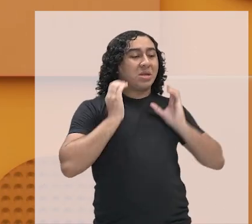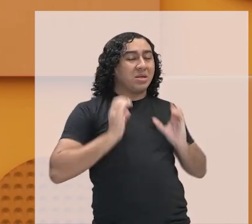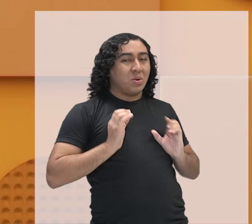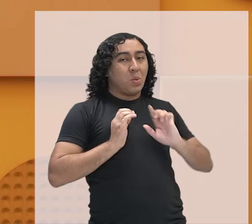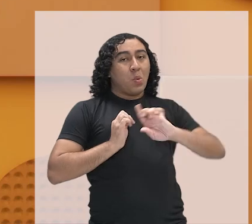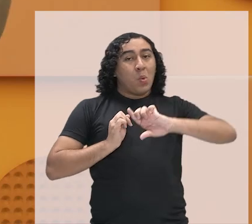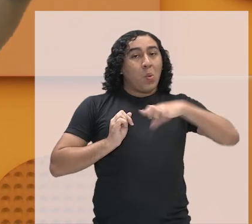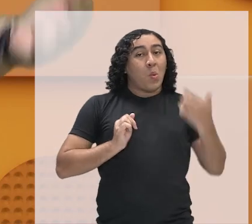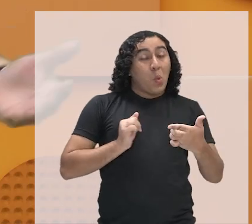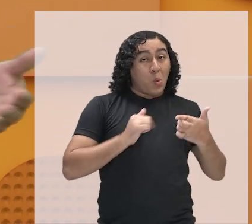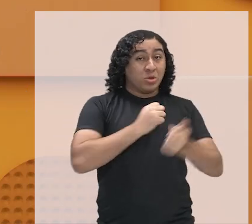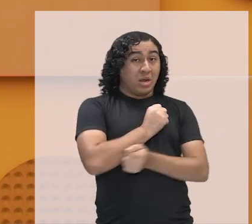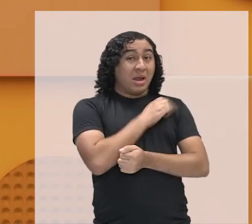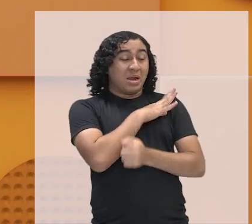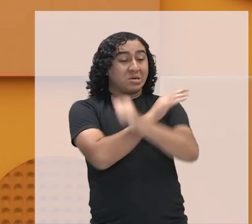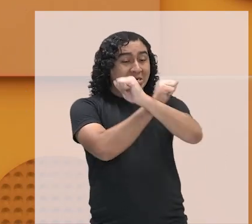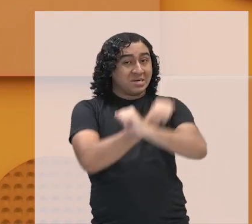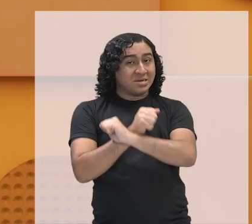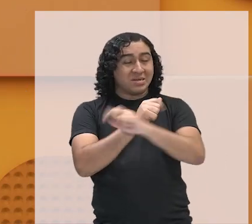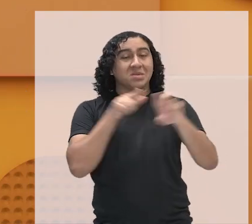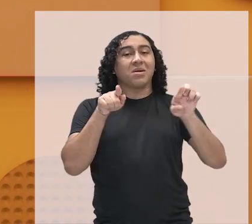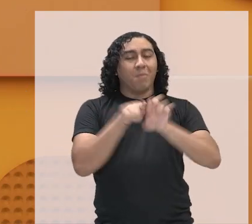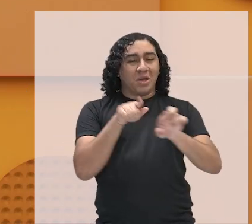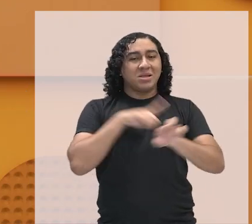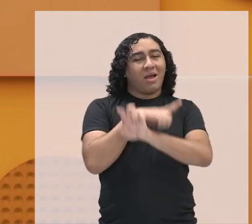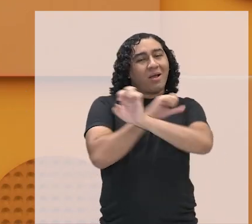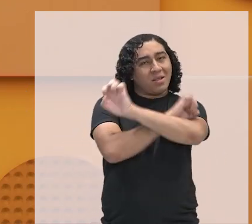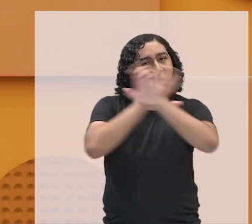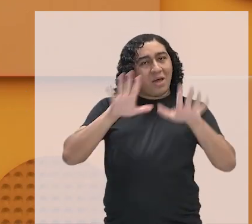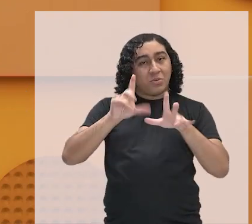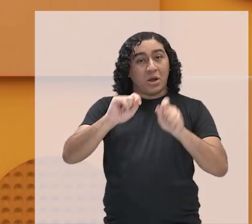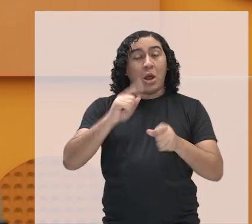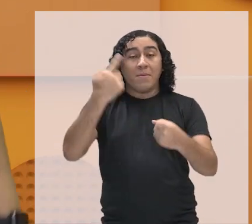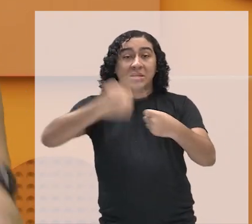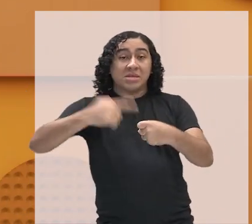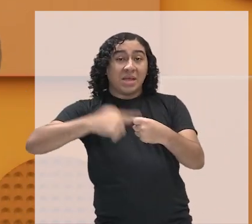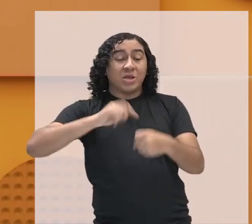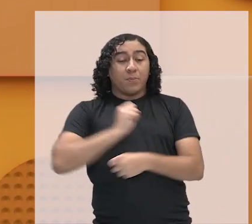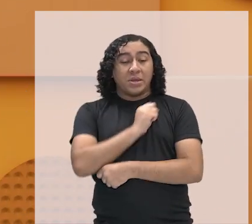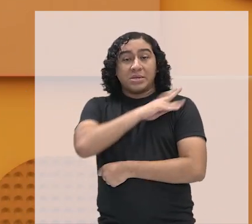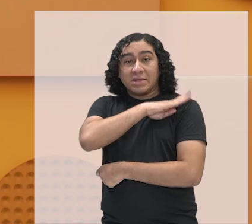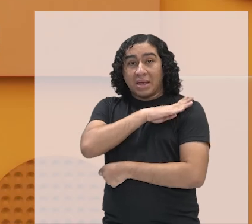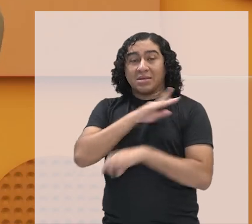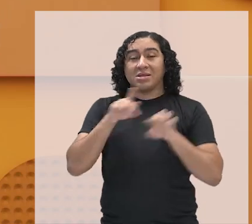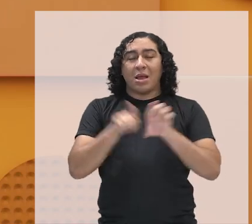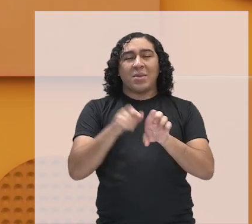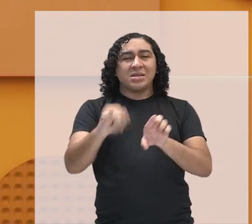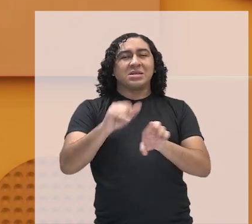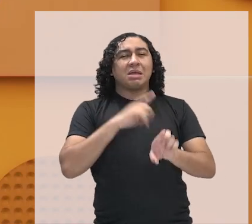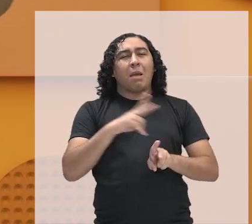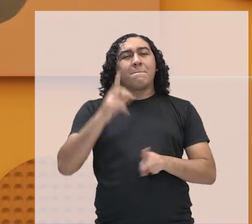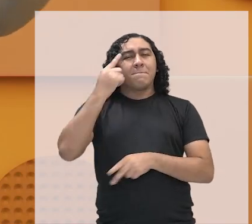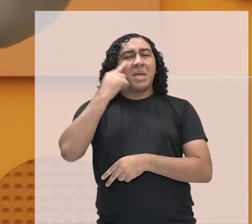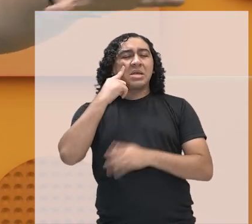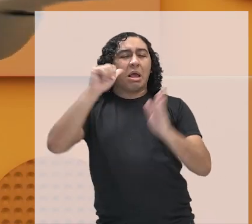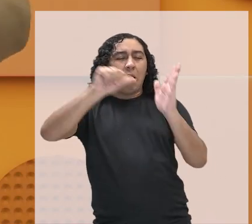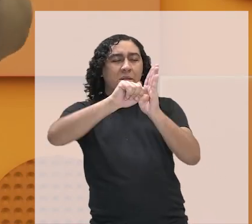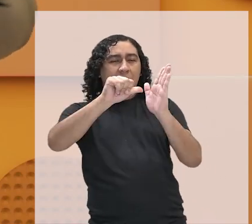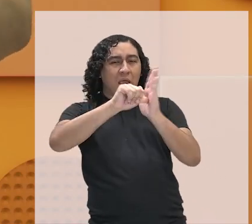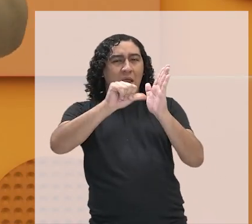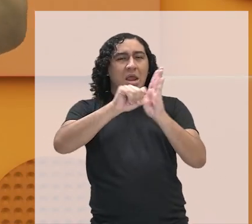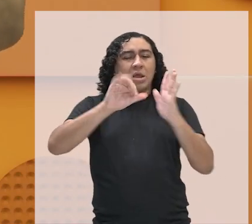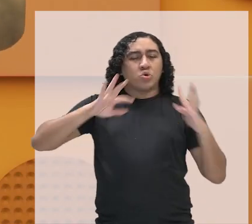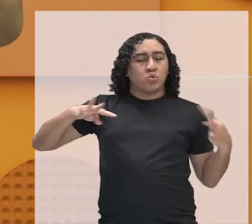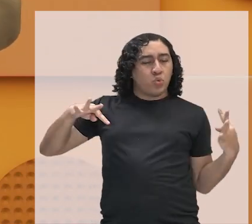guerreiros também. E, claro, nós temos, então, uma cidade militar e, principalmente, quando eu falo em Atenas, sabia ali de toda